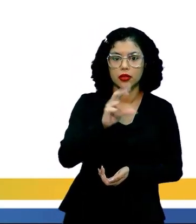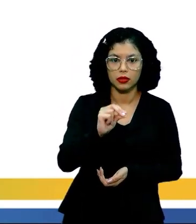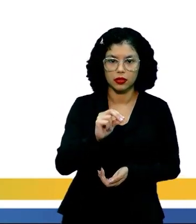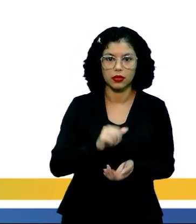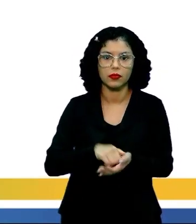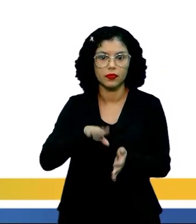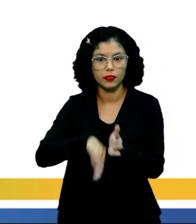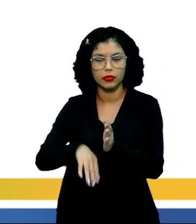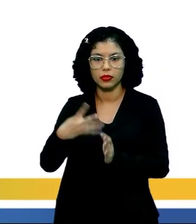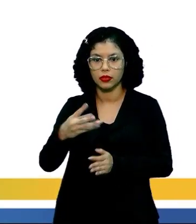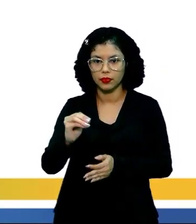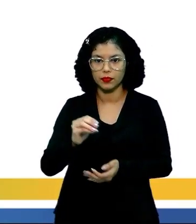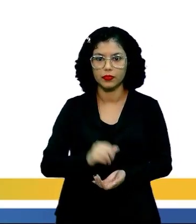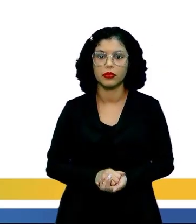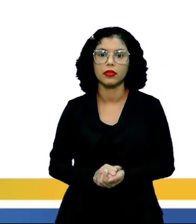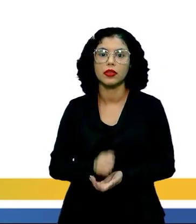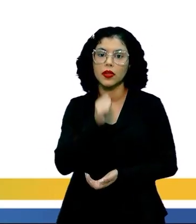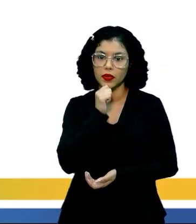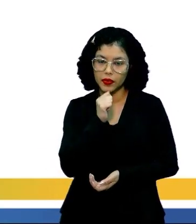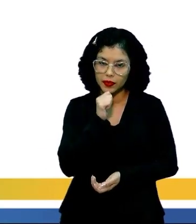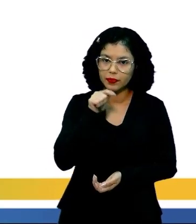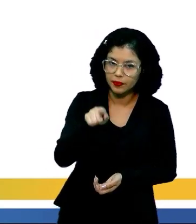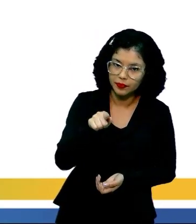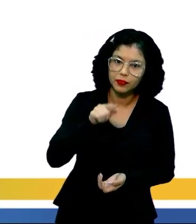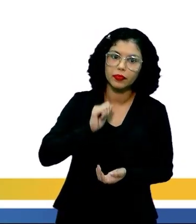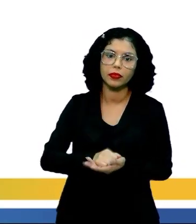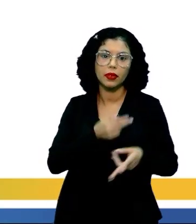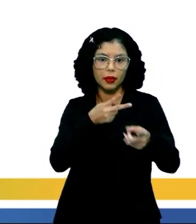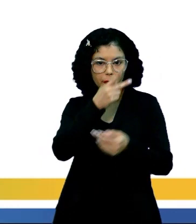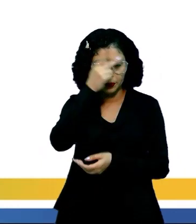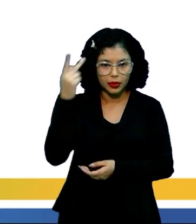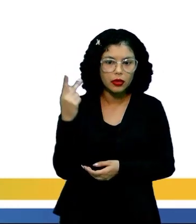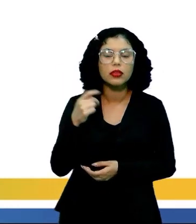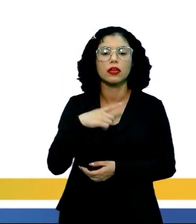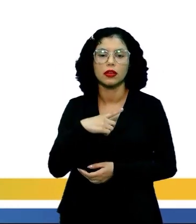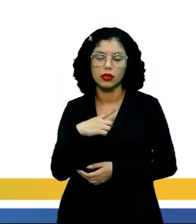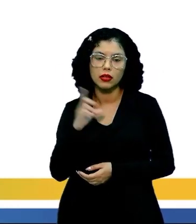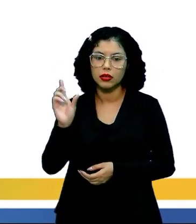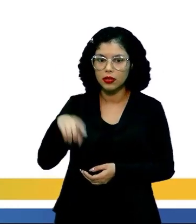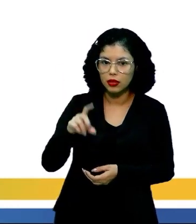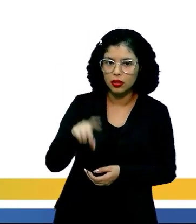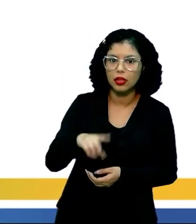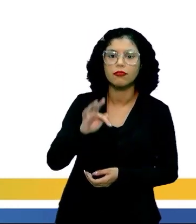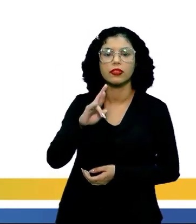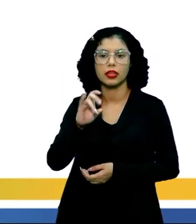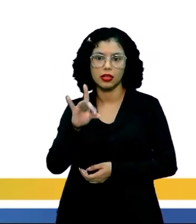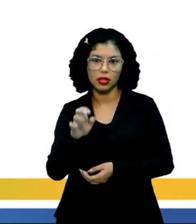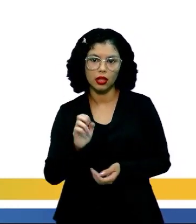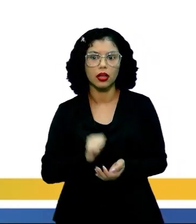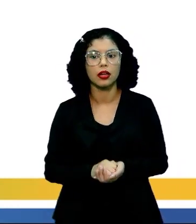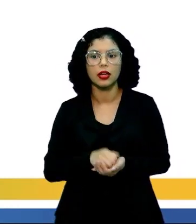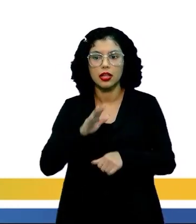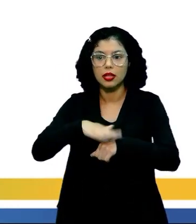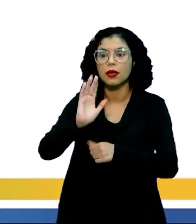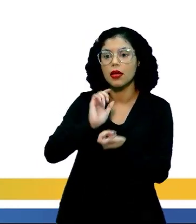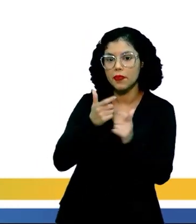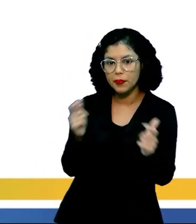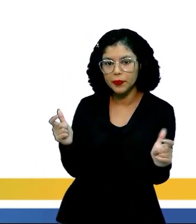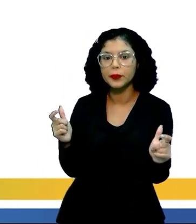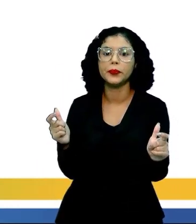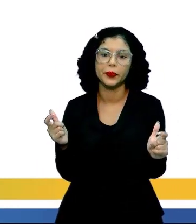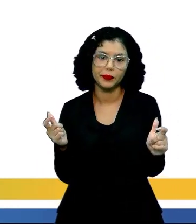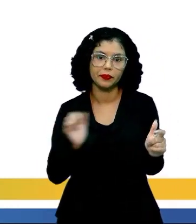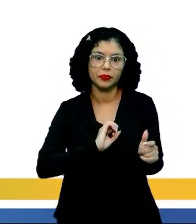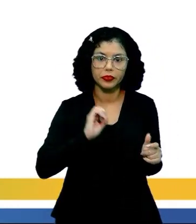50 tira 10, 40. Aí aqui vem, se a pessoa tiver o cartão Fidelidade, o desconto será ainda